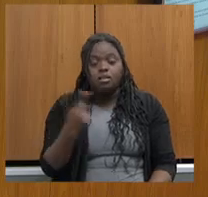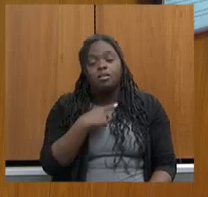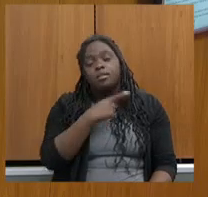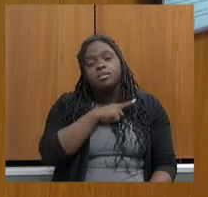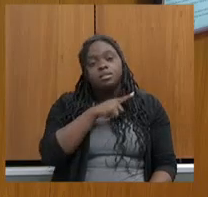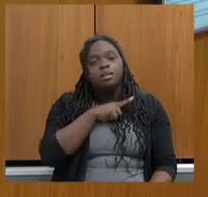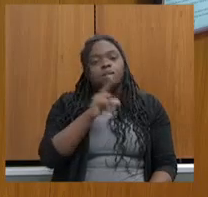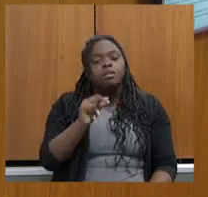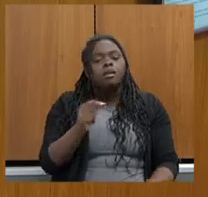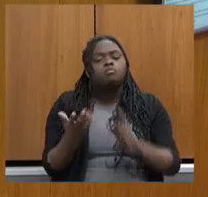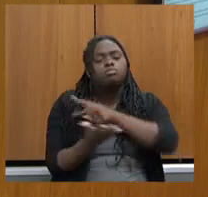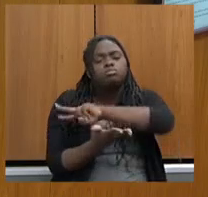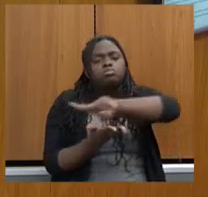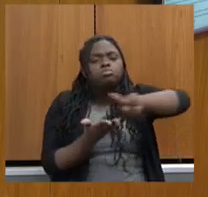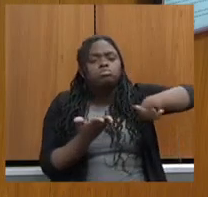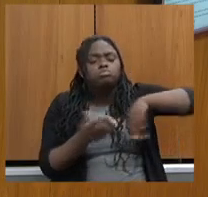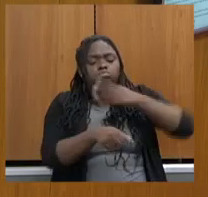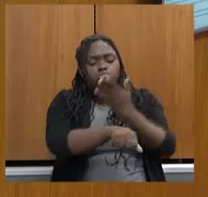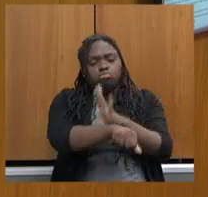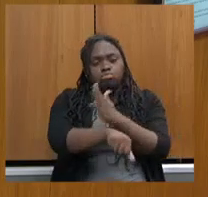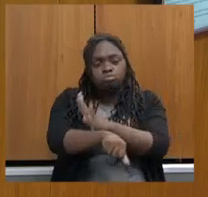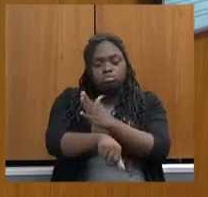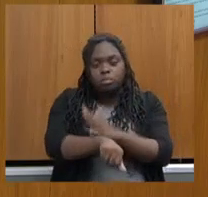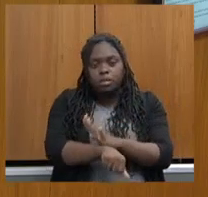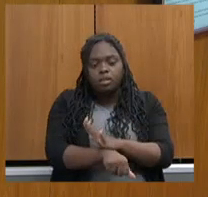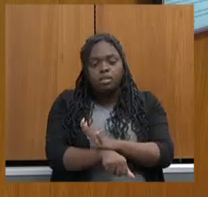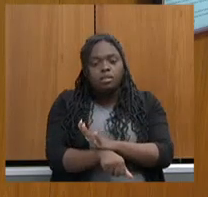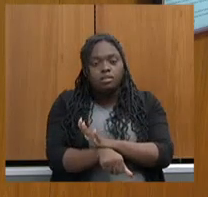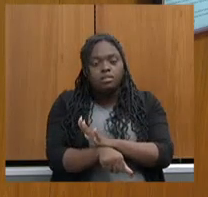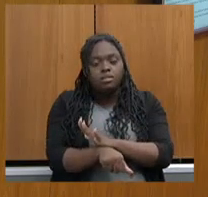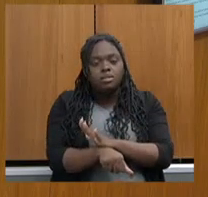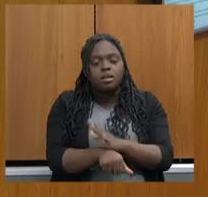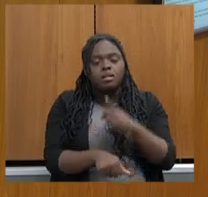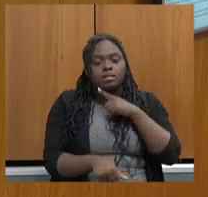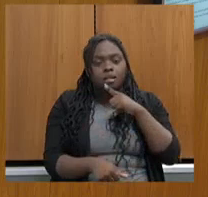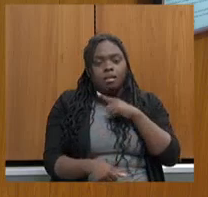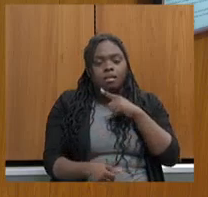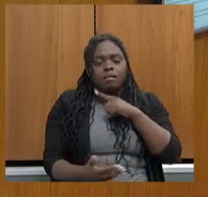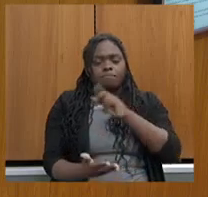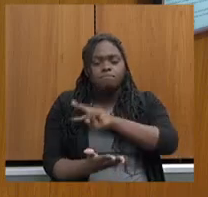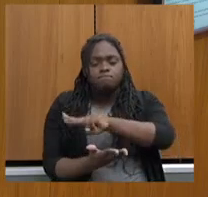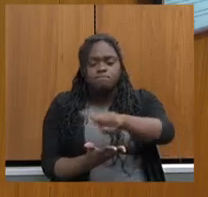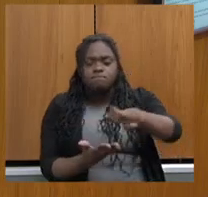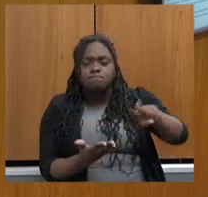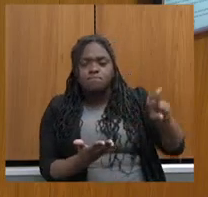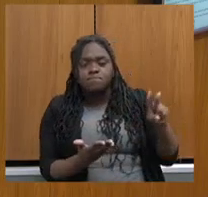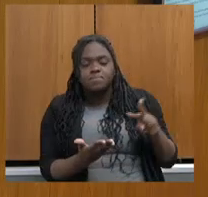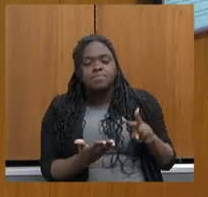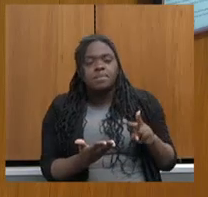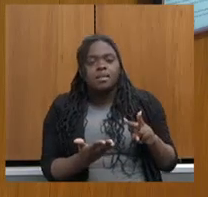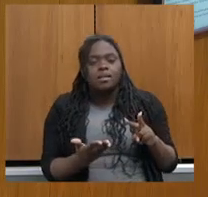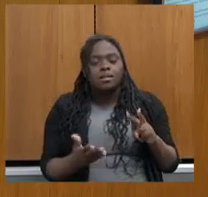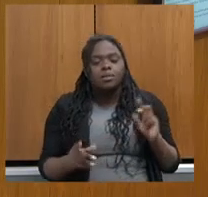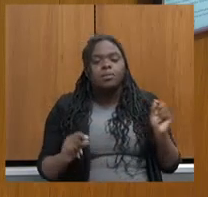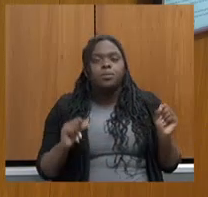nós temos diversos treinamentos uma uma infinidade de